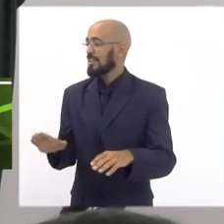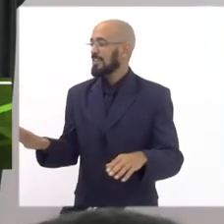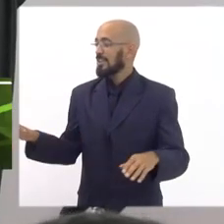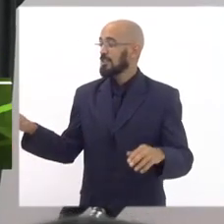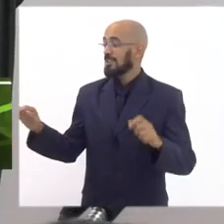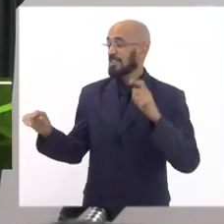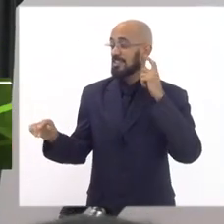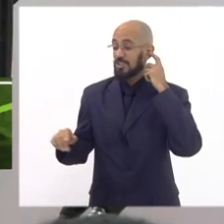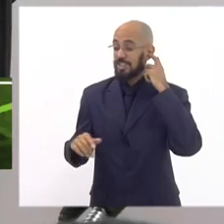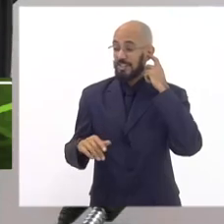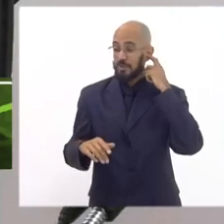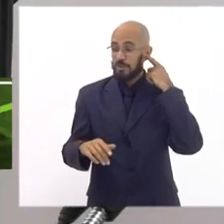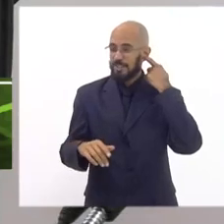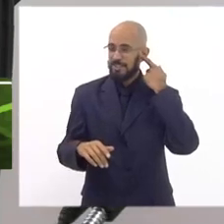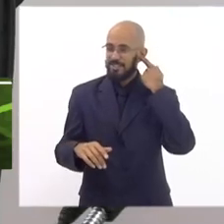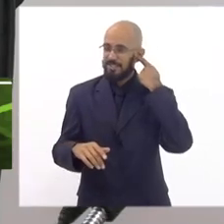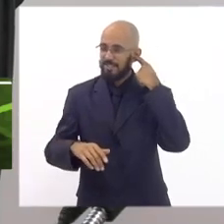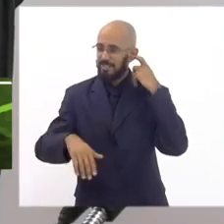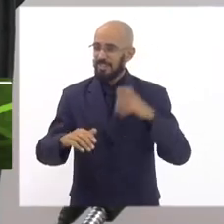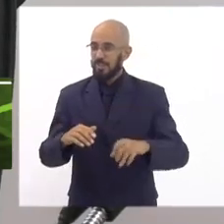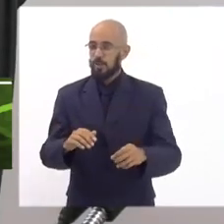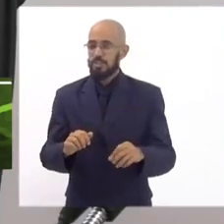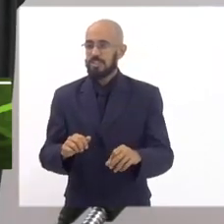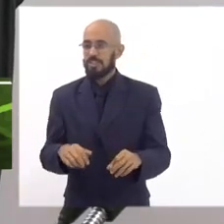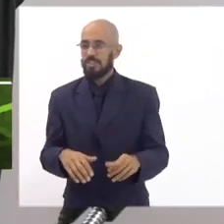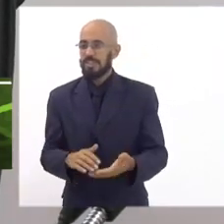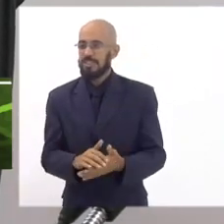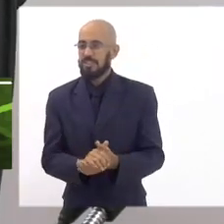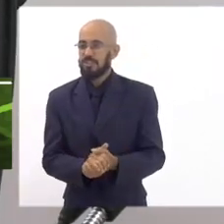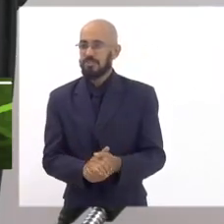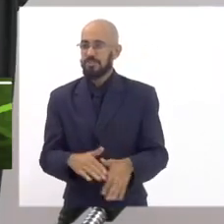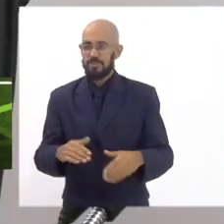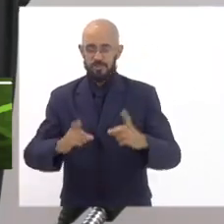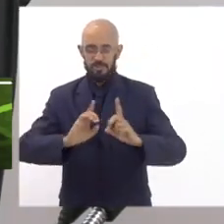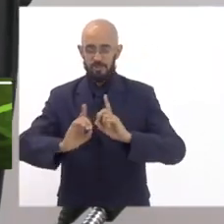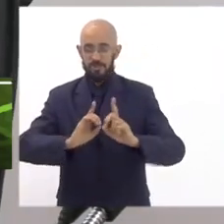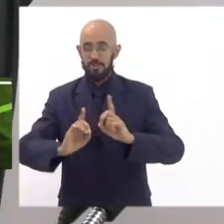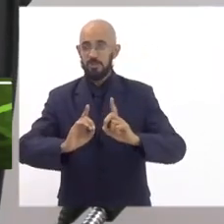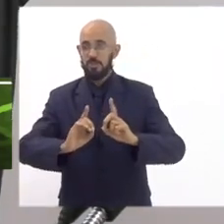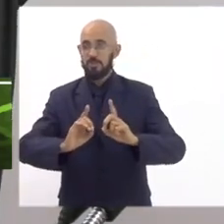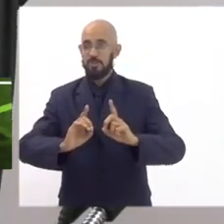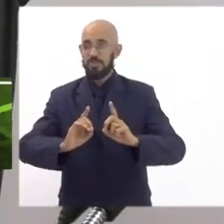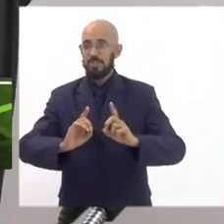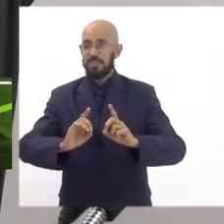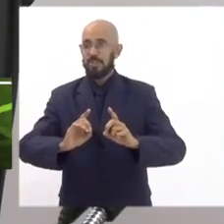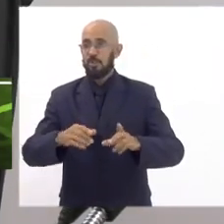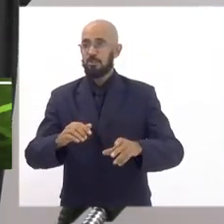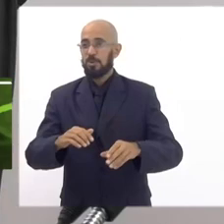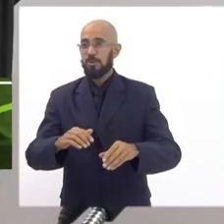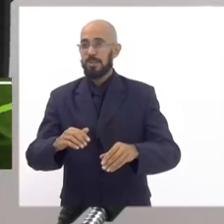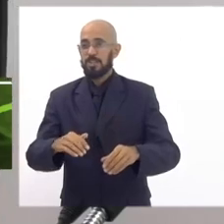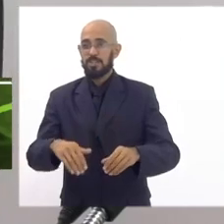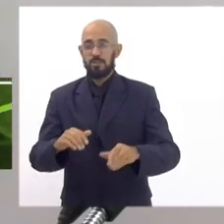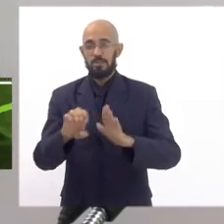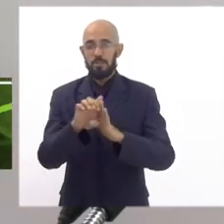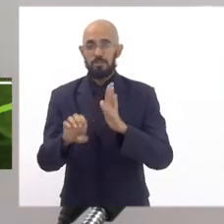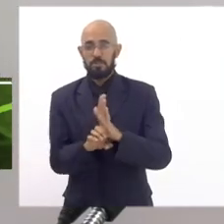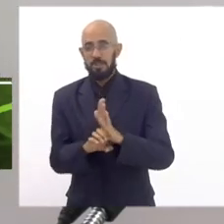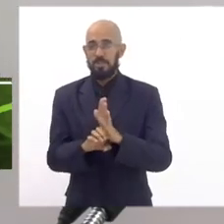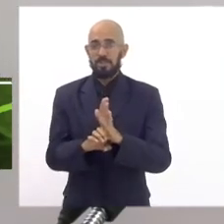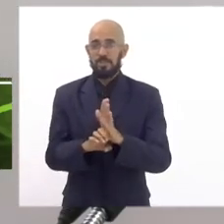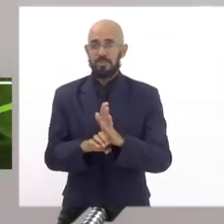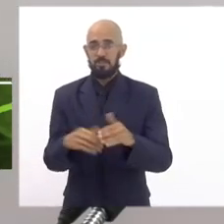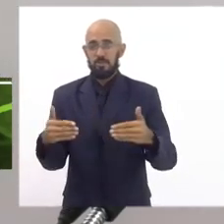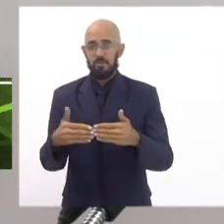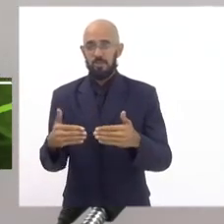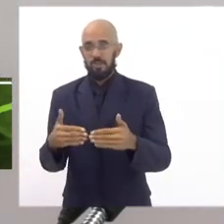rezo. Isso. Em discussão e em votação, parecer original, juridicidade com emendas,